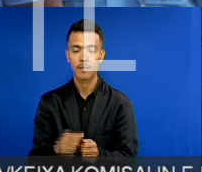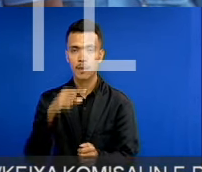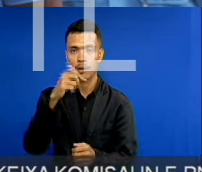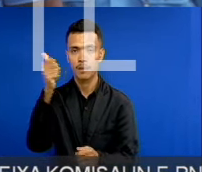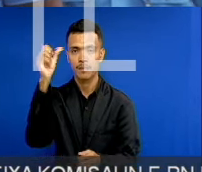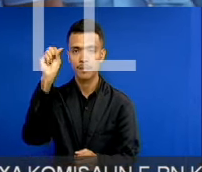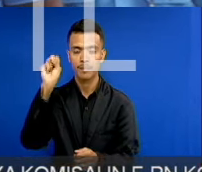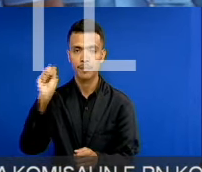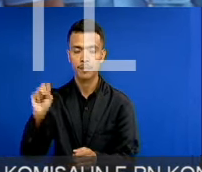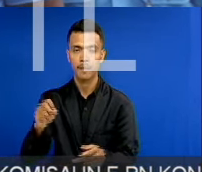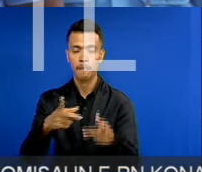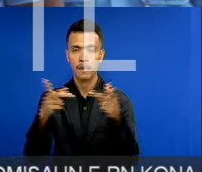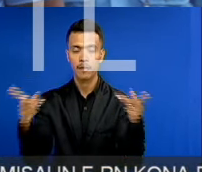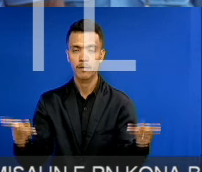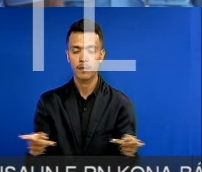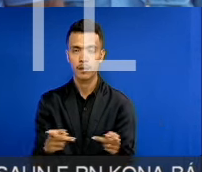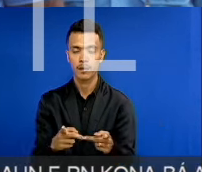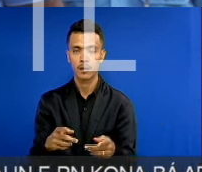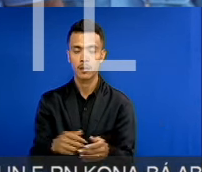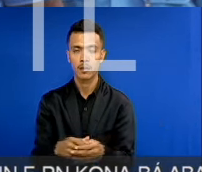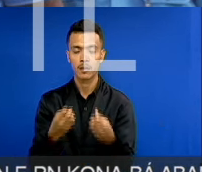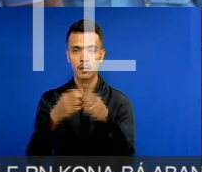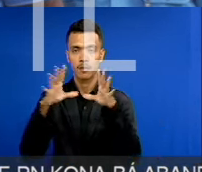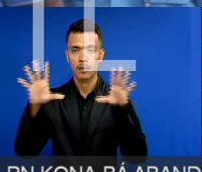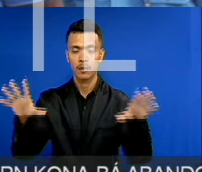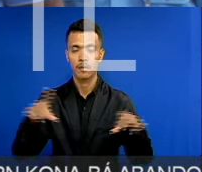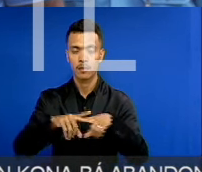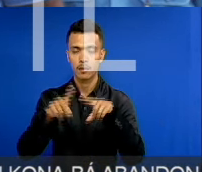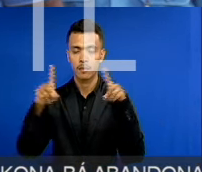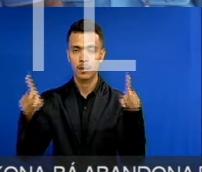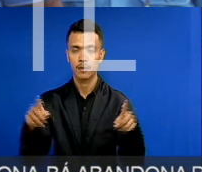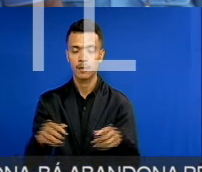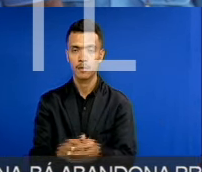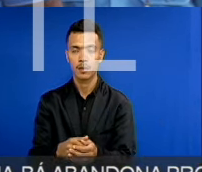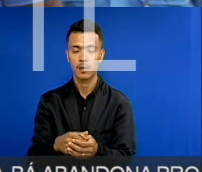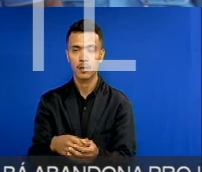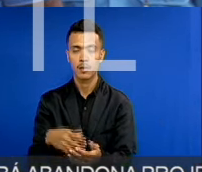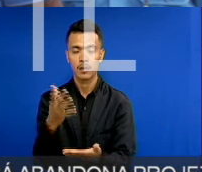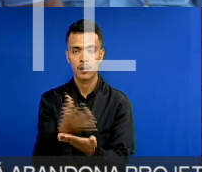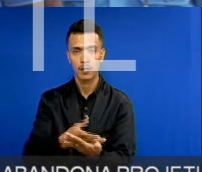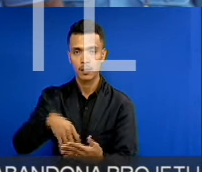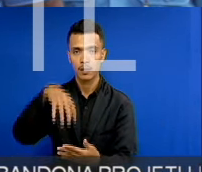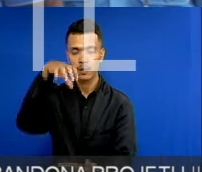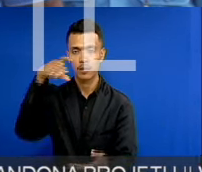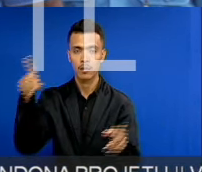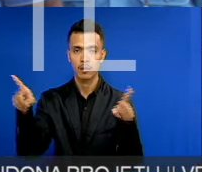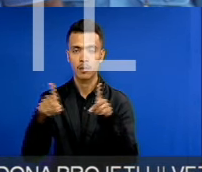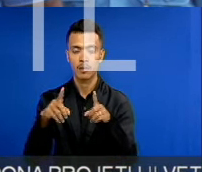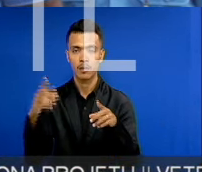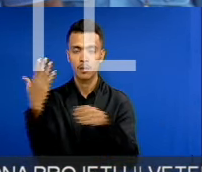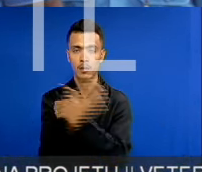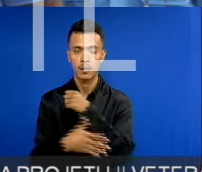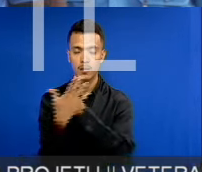gas, né? Fatin nebane, né? Hansan fatin fuik, fatin mamuk. Mai be itania be riqueza ida, hansan aset nasam ninian maka